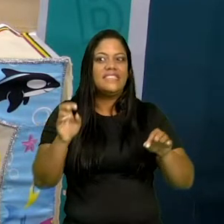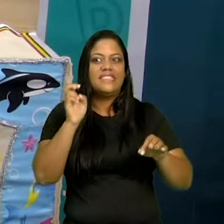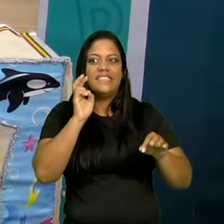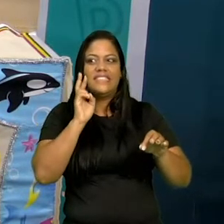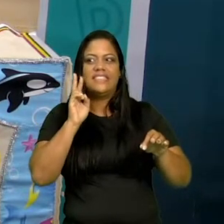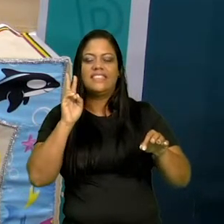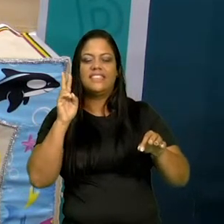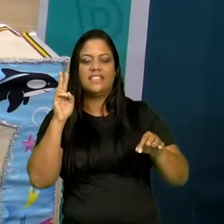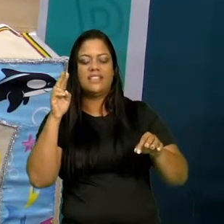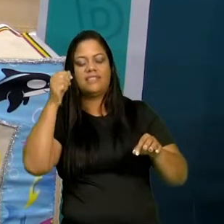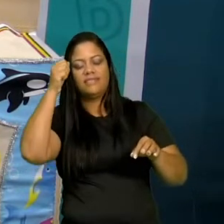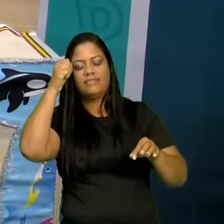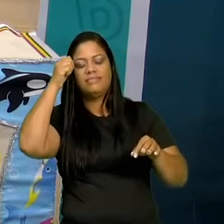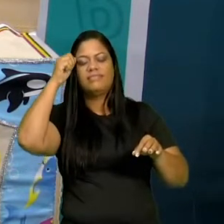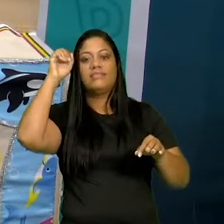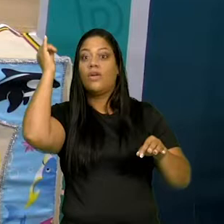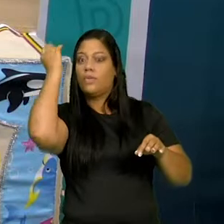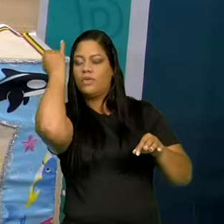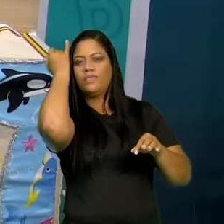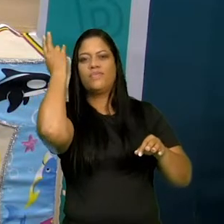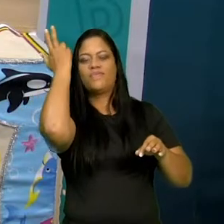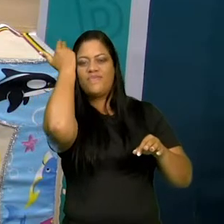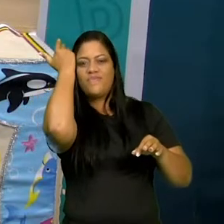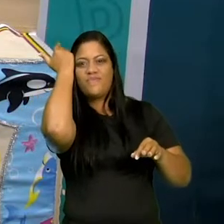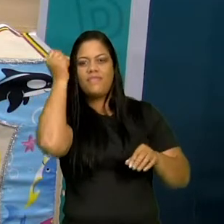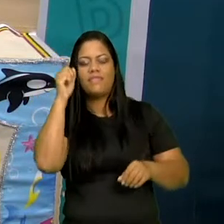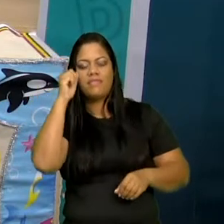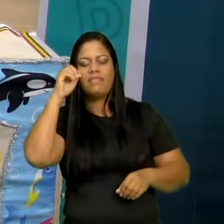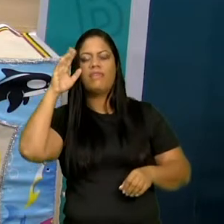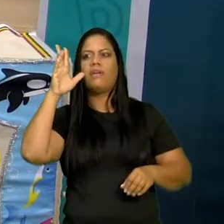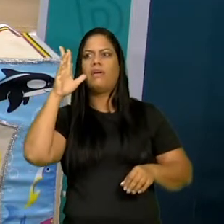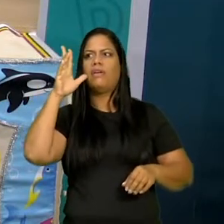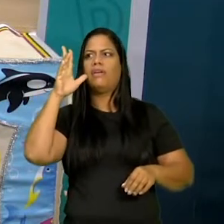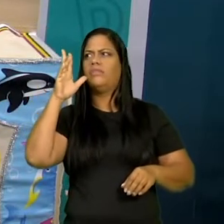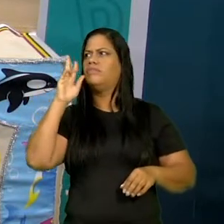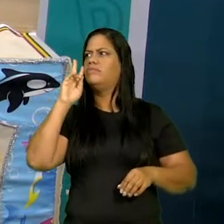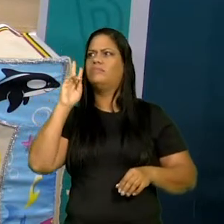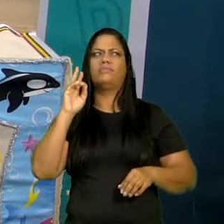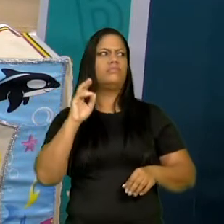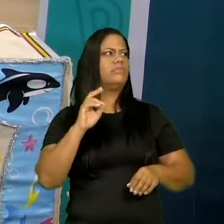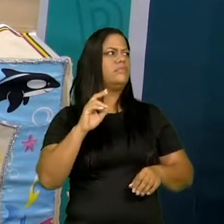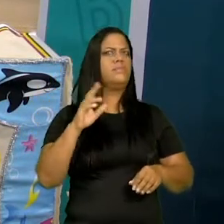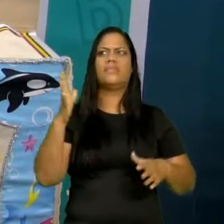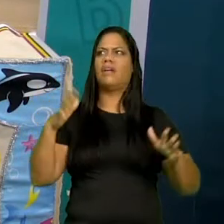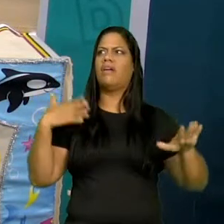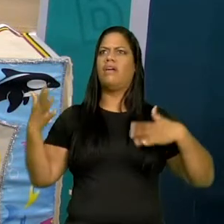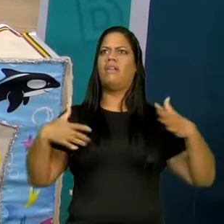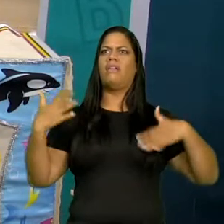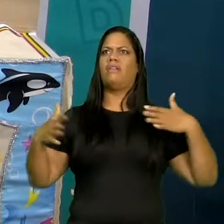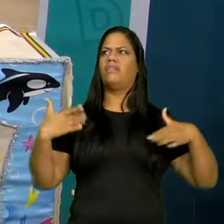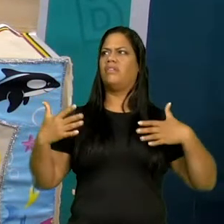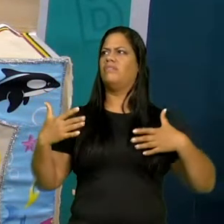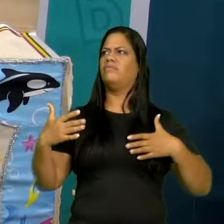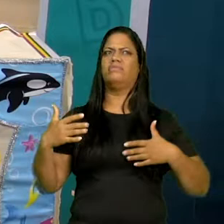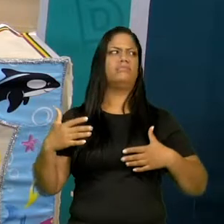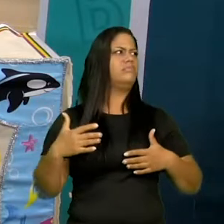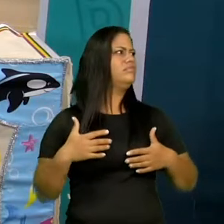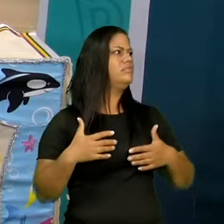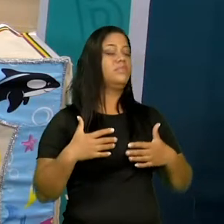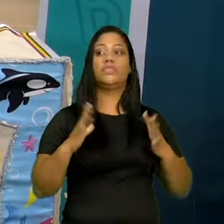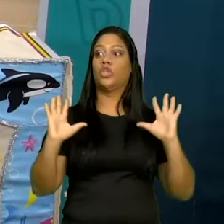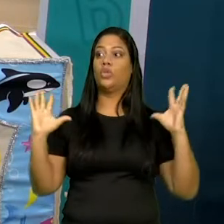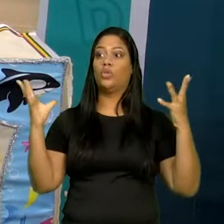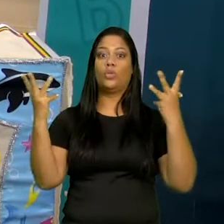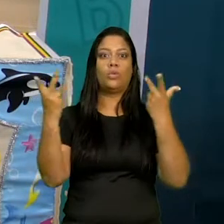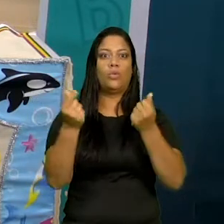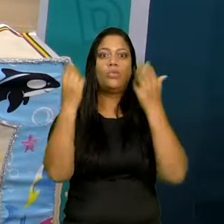Quando a lebre acordou, ouviu só aquele barulho, aquela alegria. Os